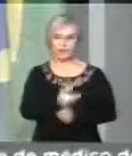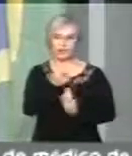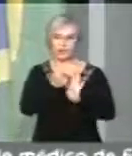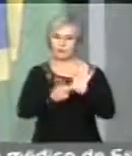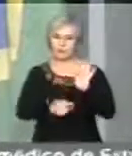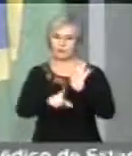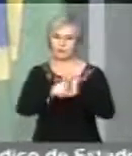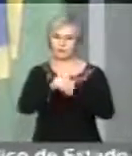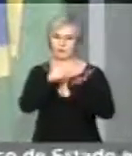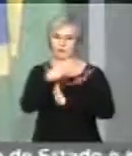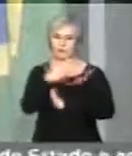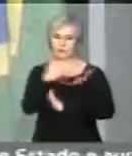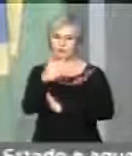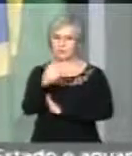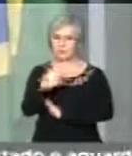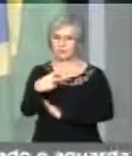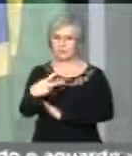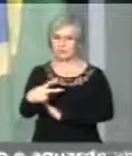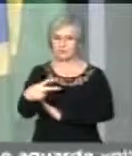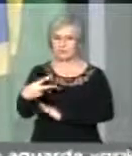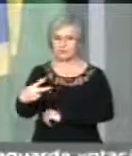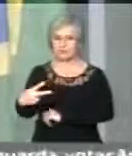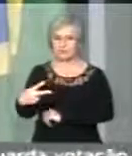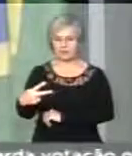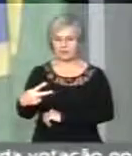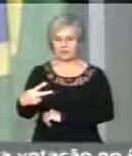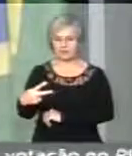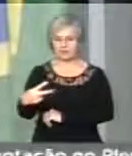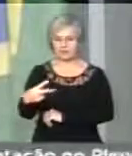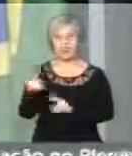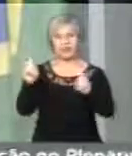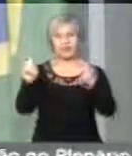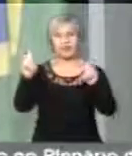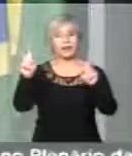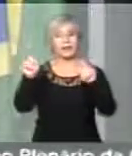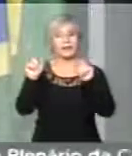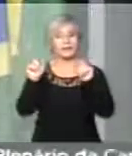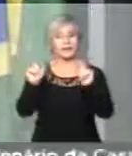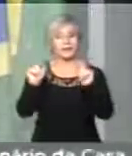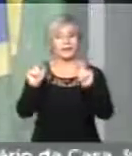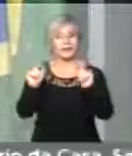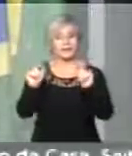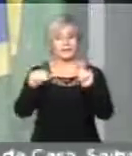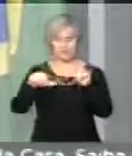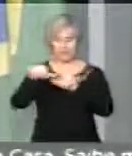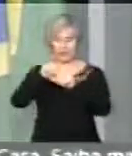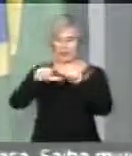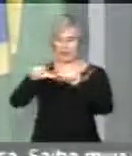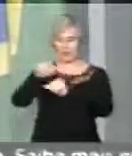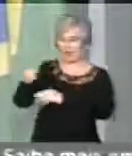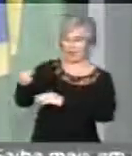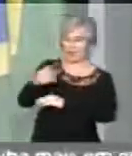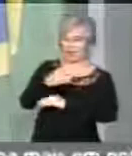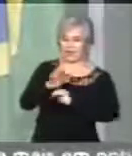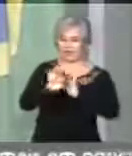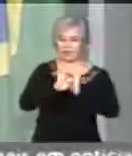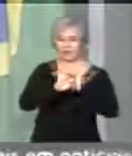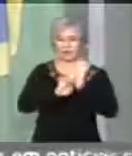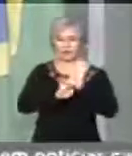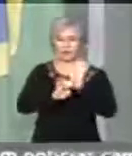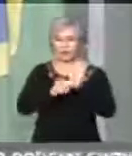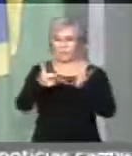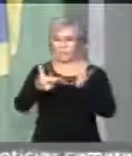de lei 3722, que trata de uma atualização do Estatuto do